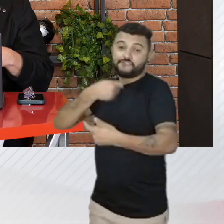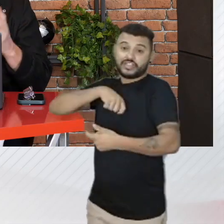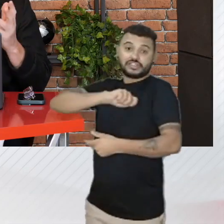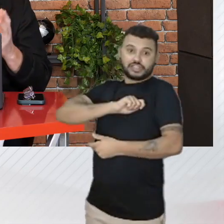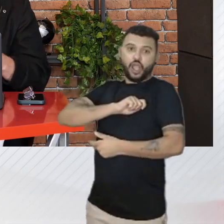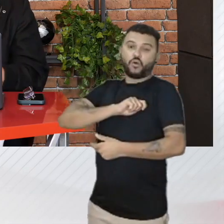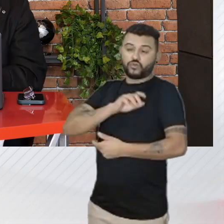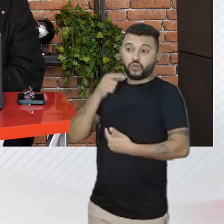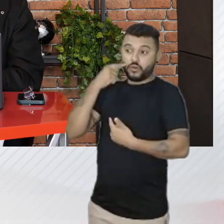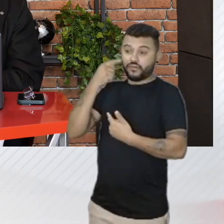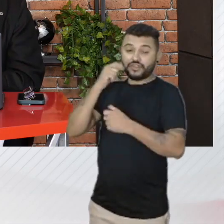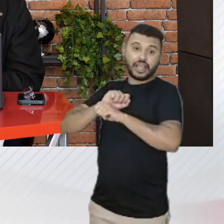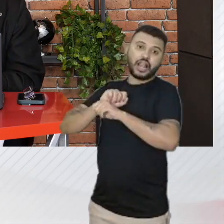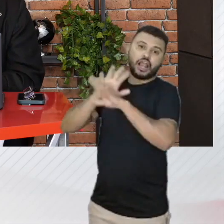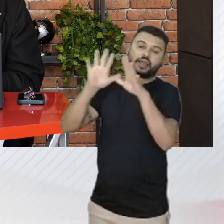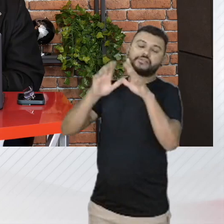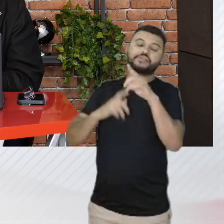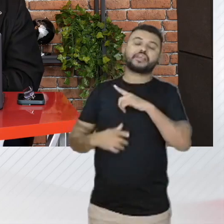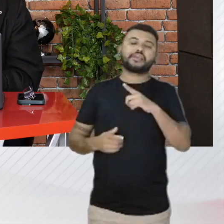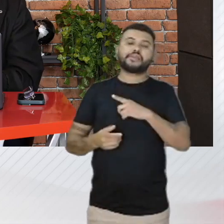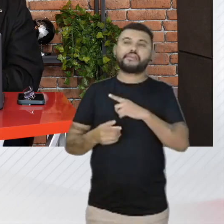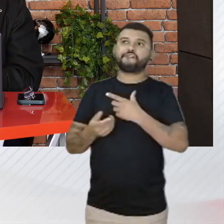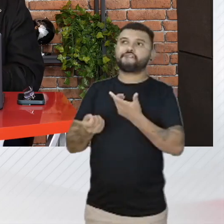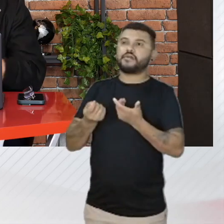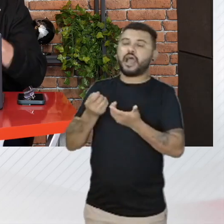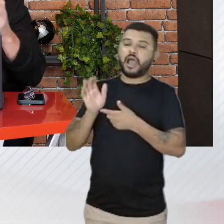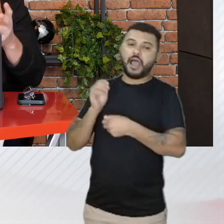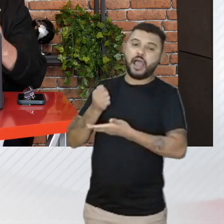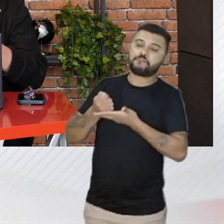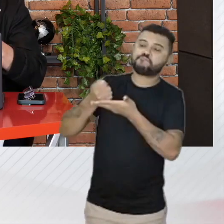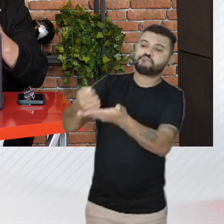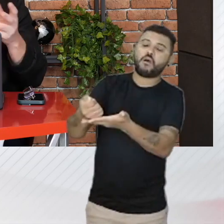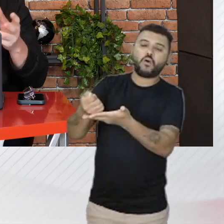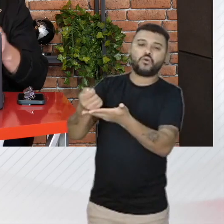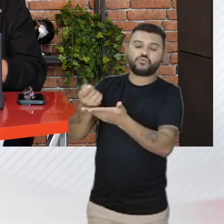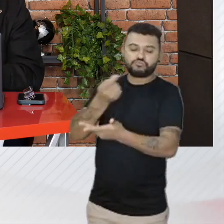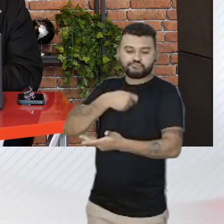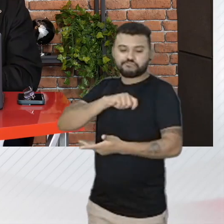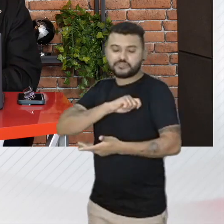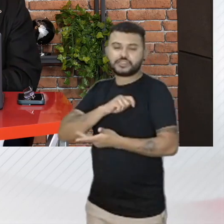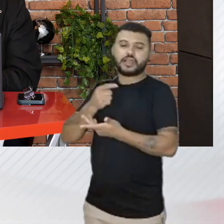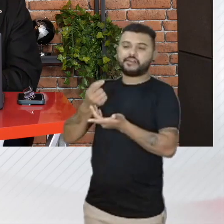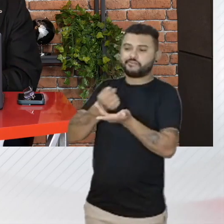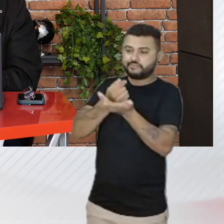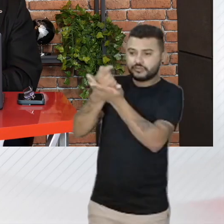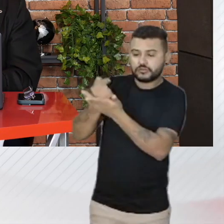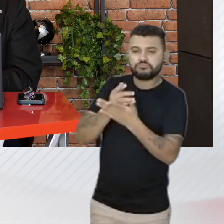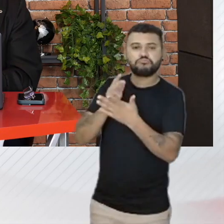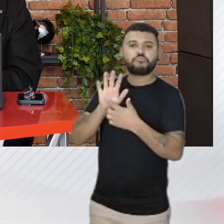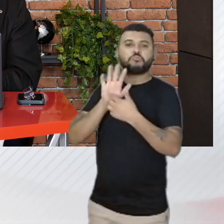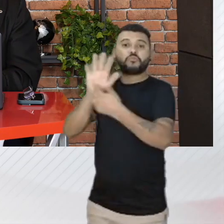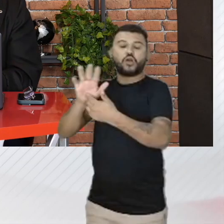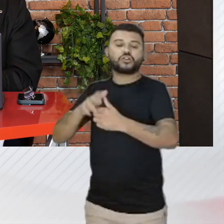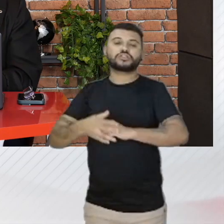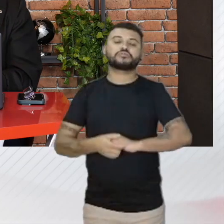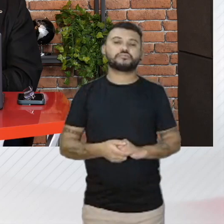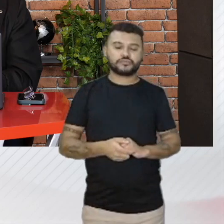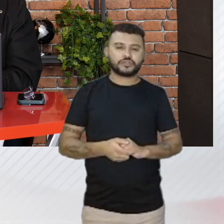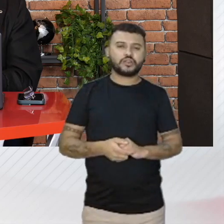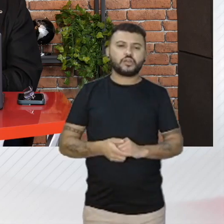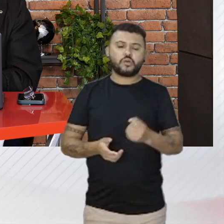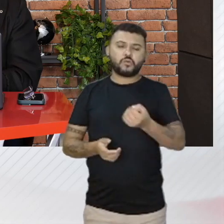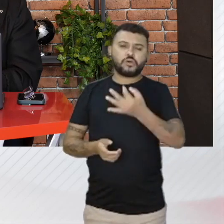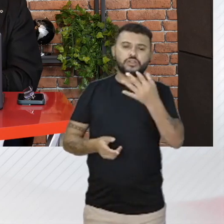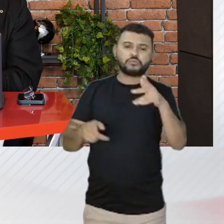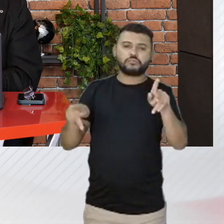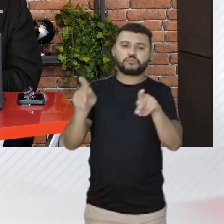de 700 bilhões de incentivos fiscais, se a gente está sendo excepcionalizado a questão da Zona Franca de